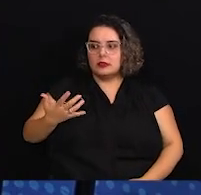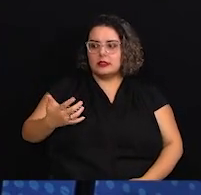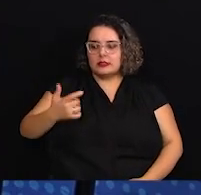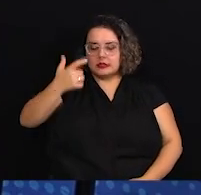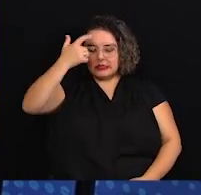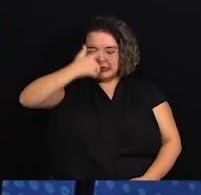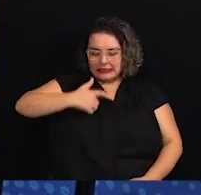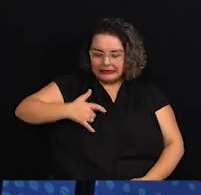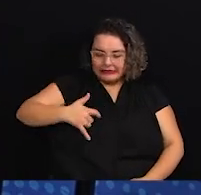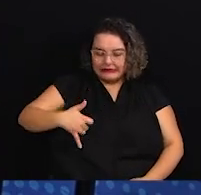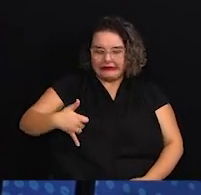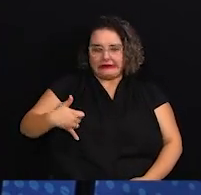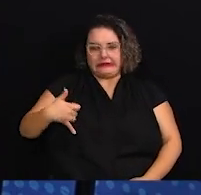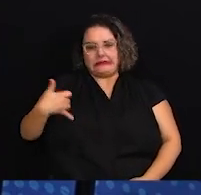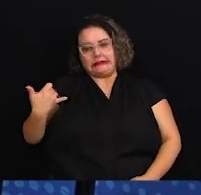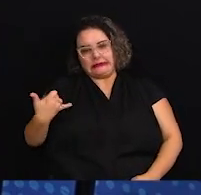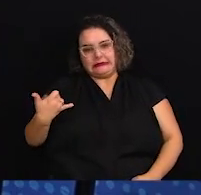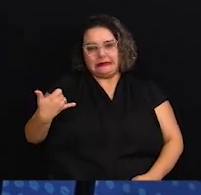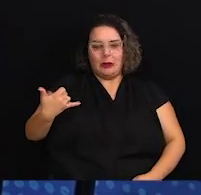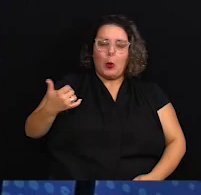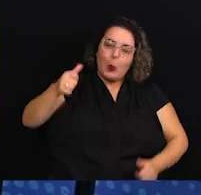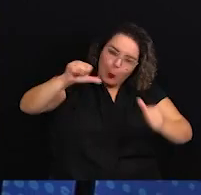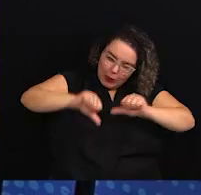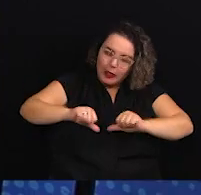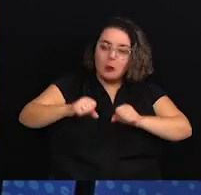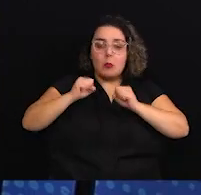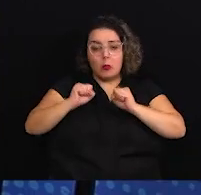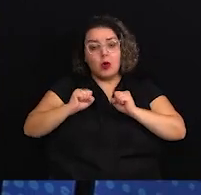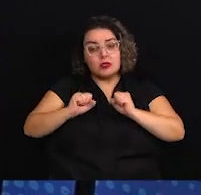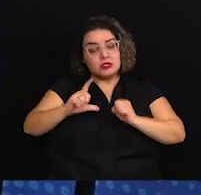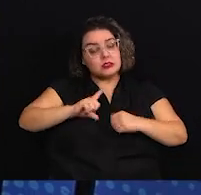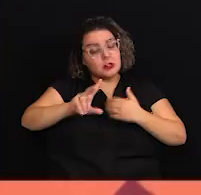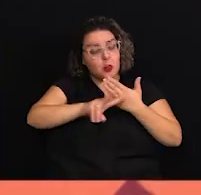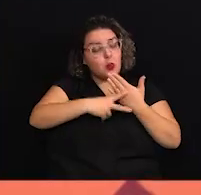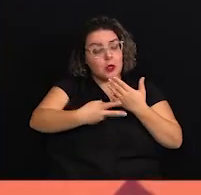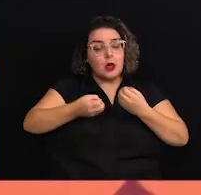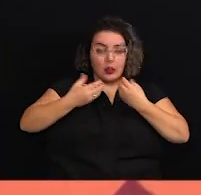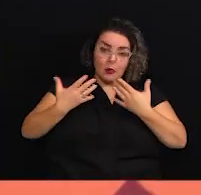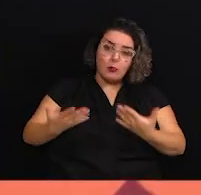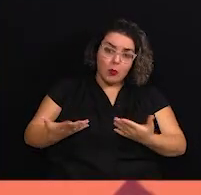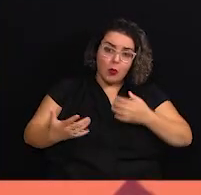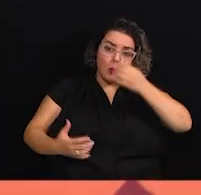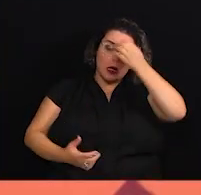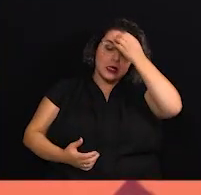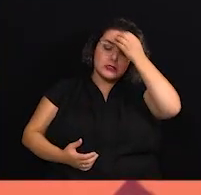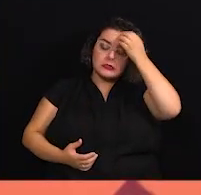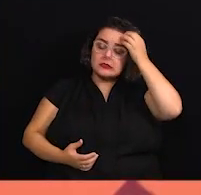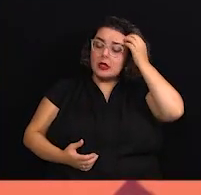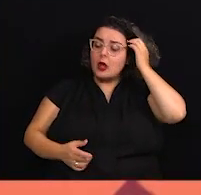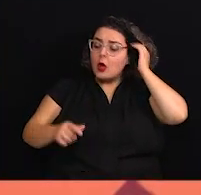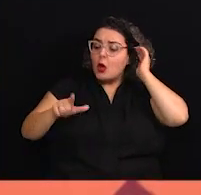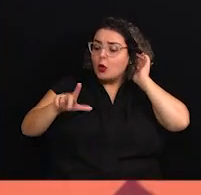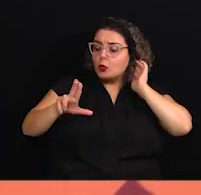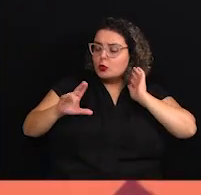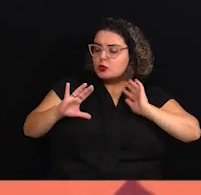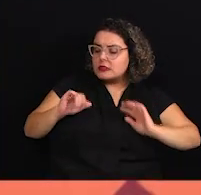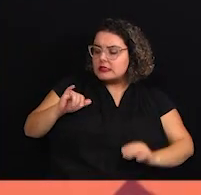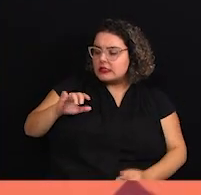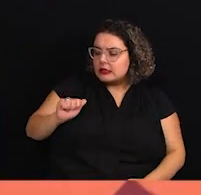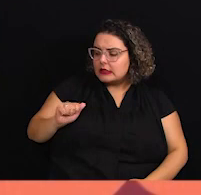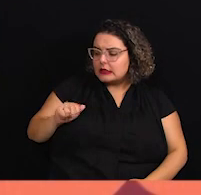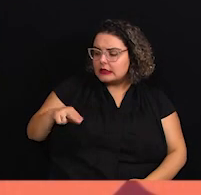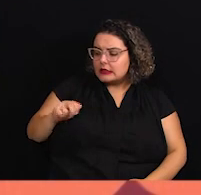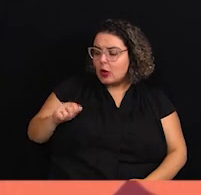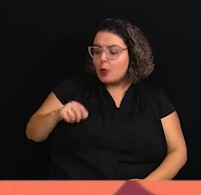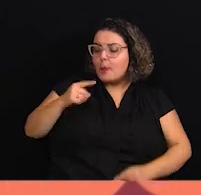galho torto, pode vir a produzir bons frutos. Luciana, agora, por que você quis